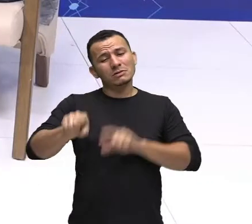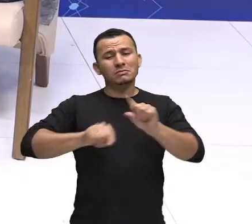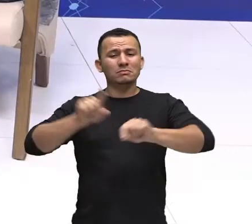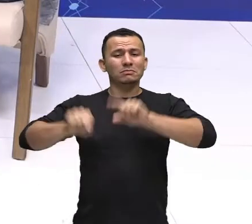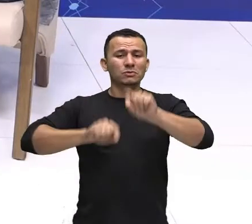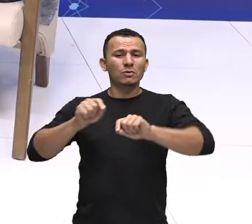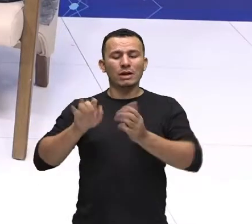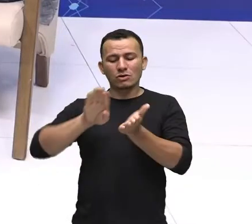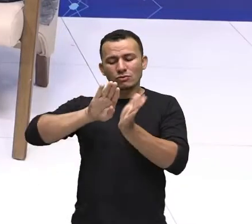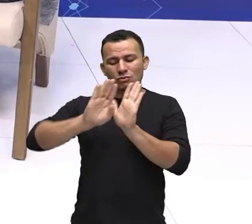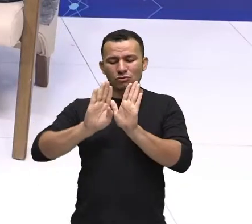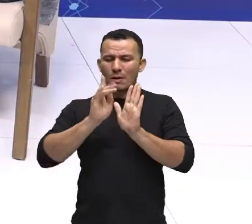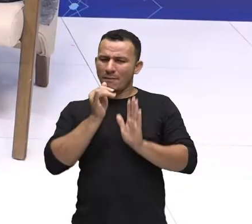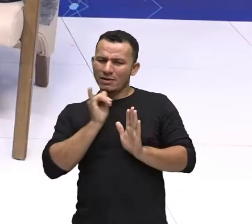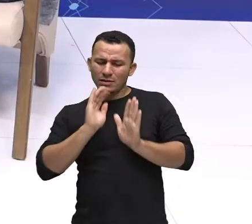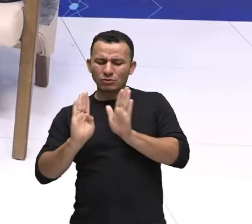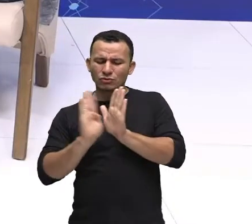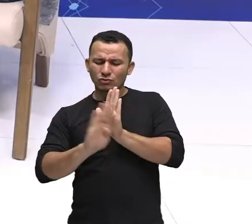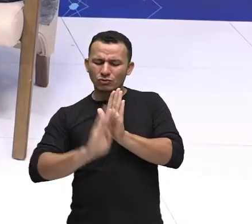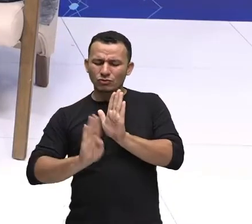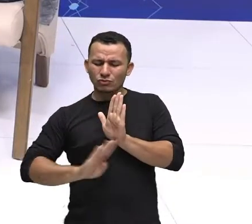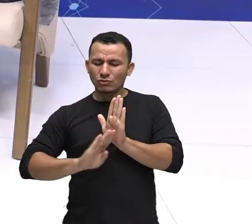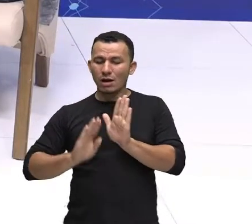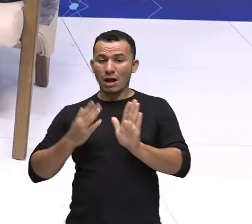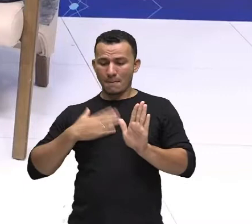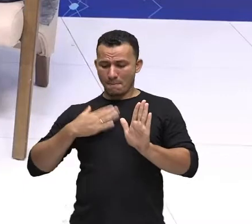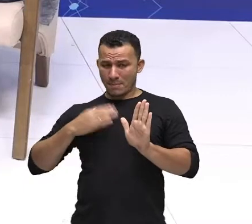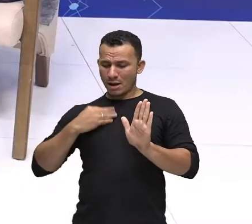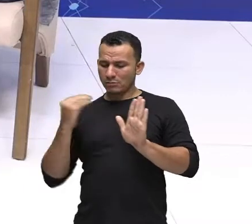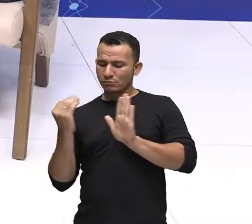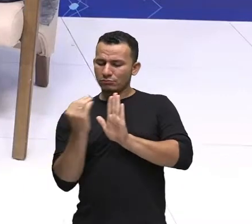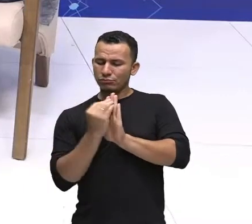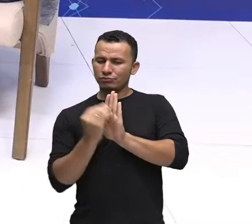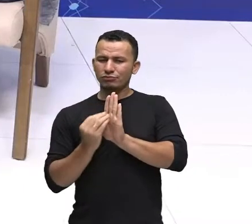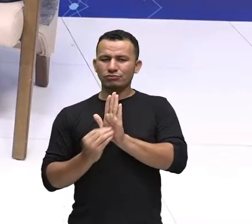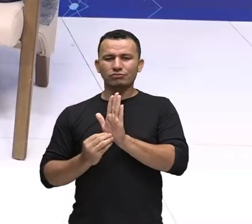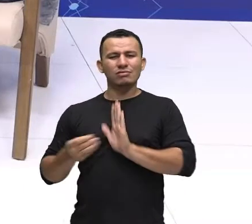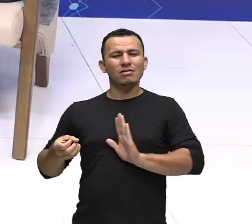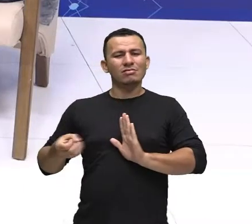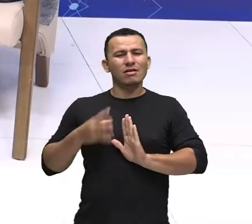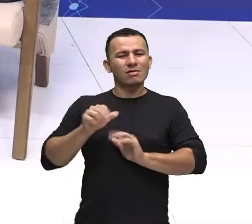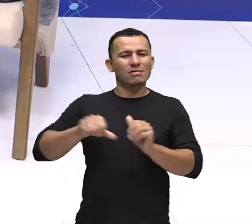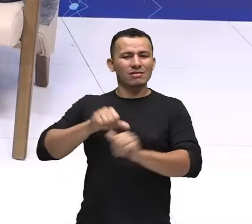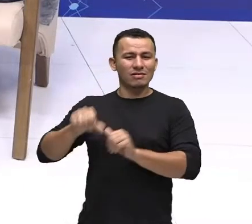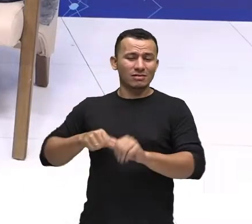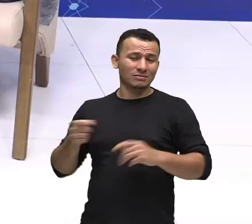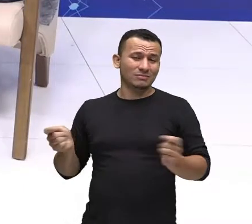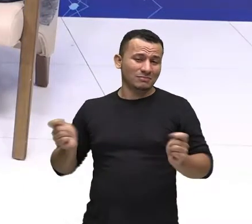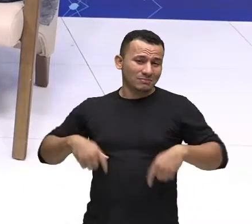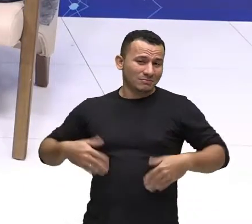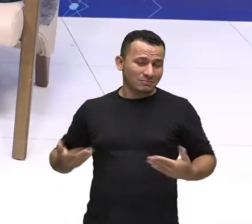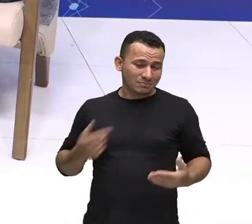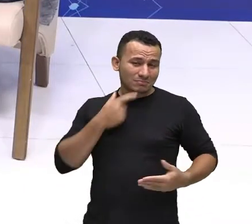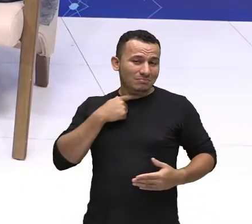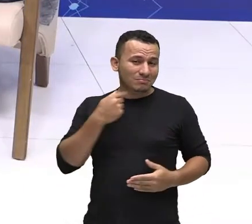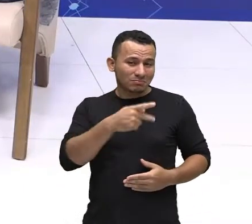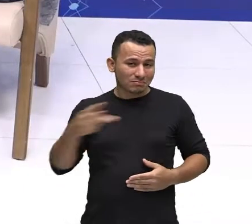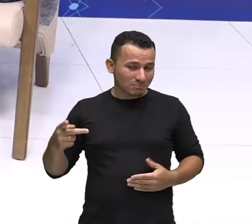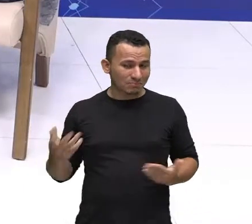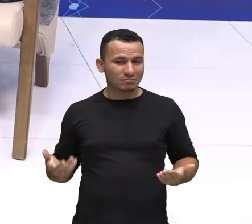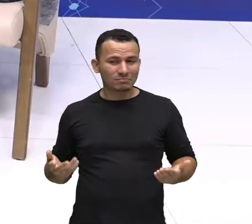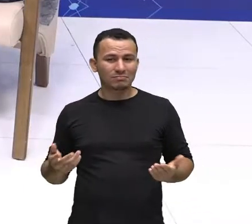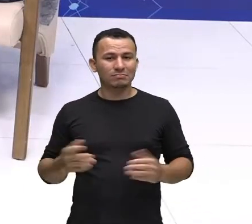ia querer tirar daquela postura dele para você e colocar os seus no que você visse que poderia